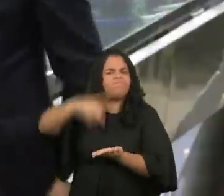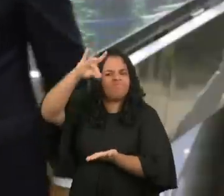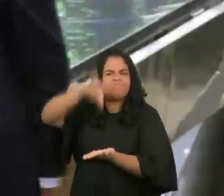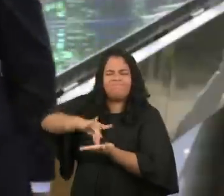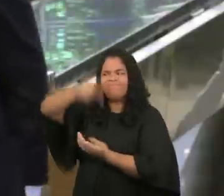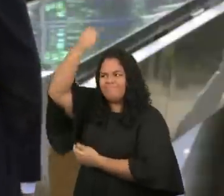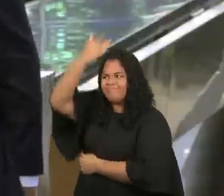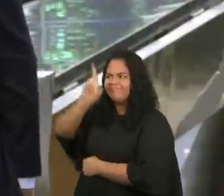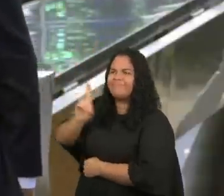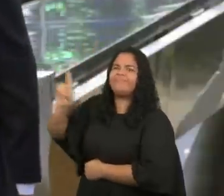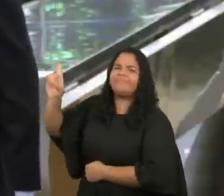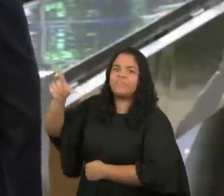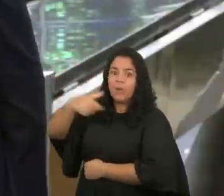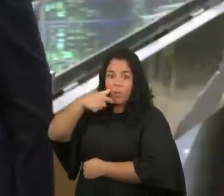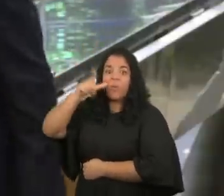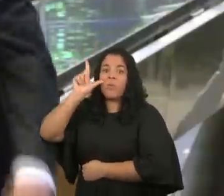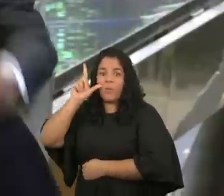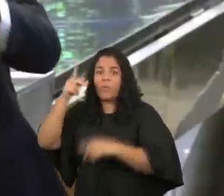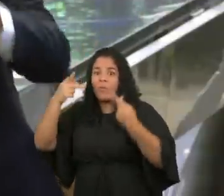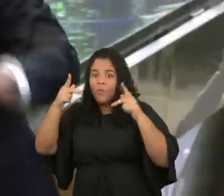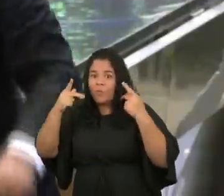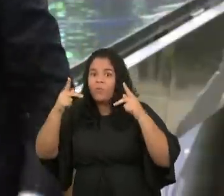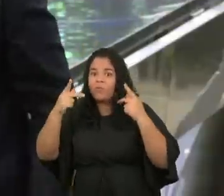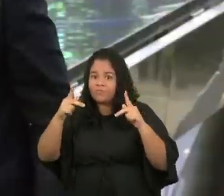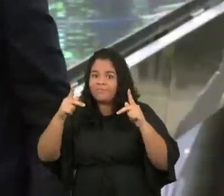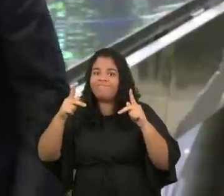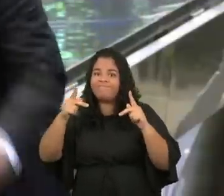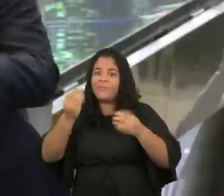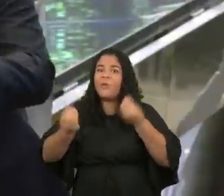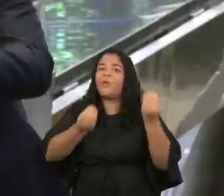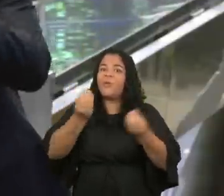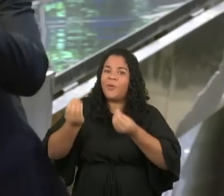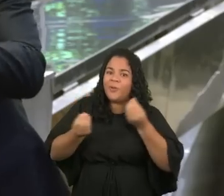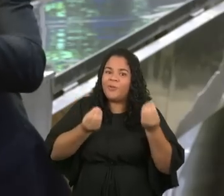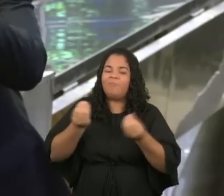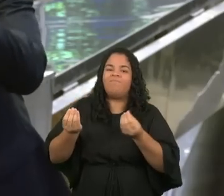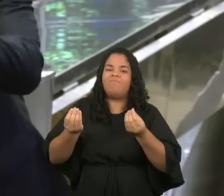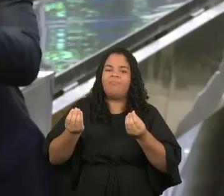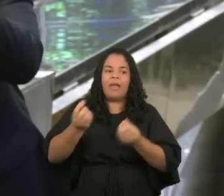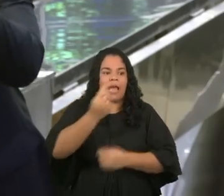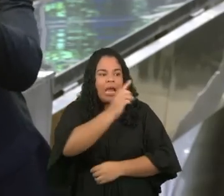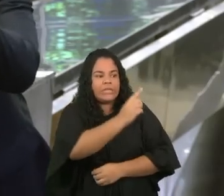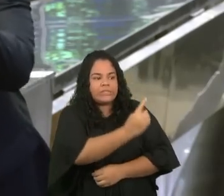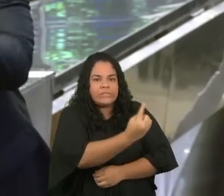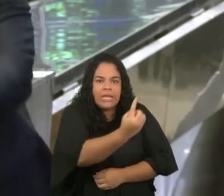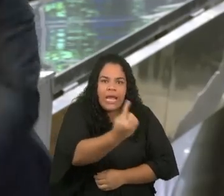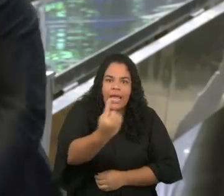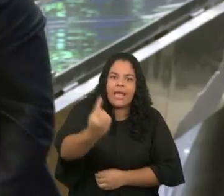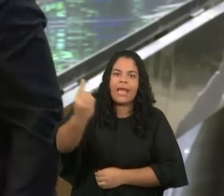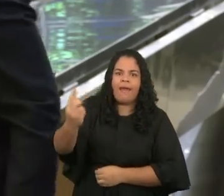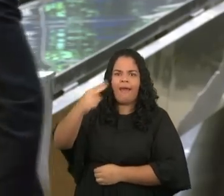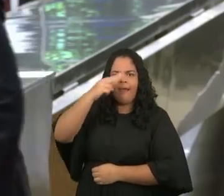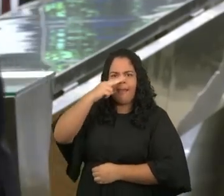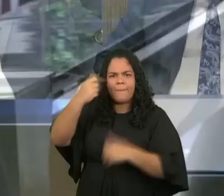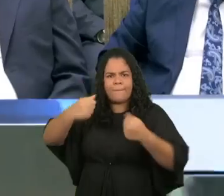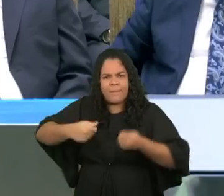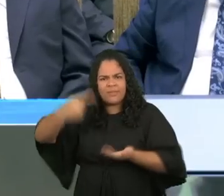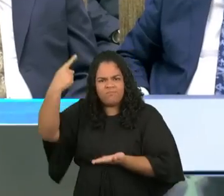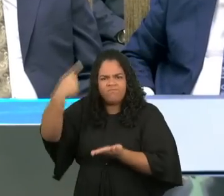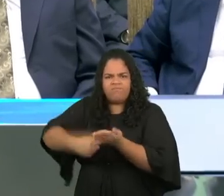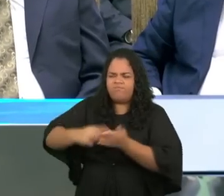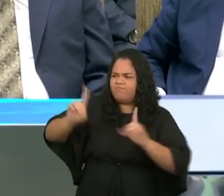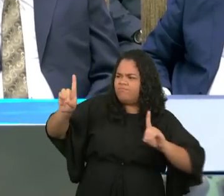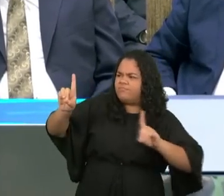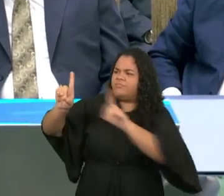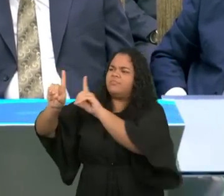pastor Cândido aqui esta noite passada, só para crente que tem compromisso, porque quem vai